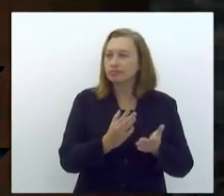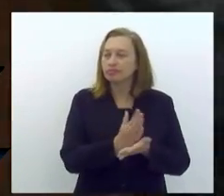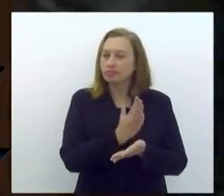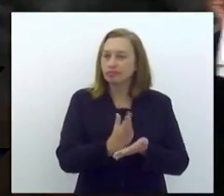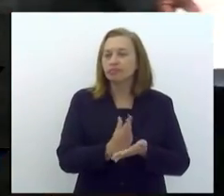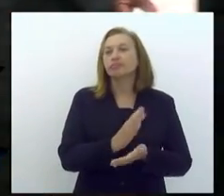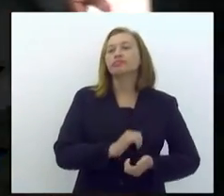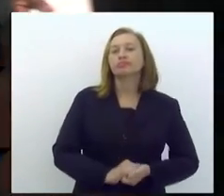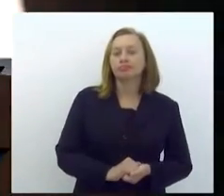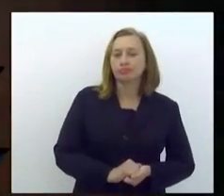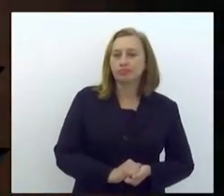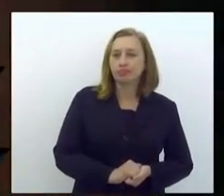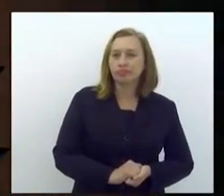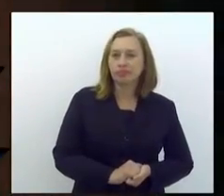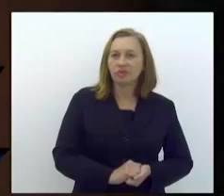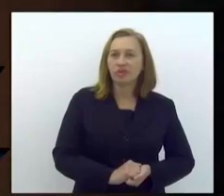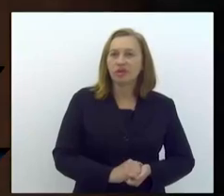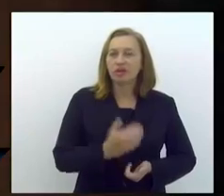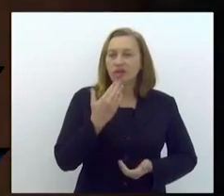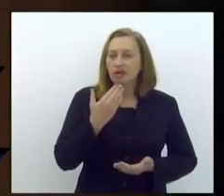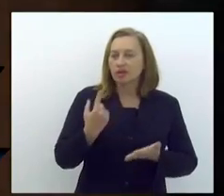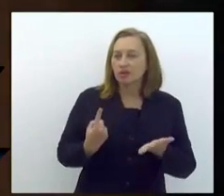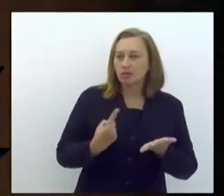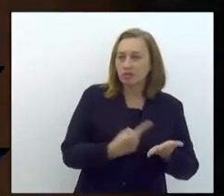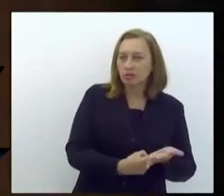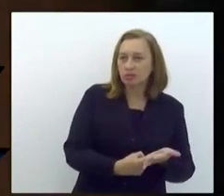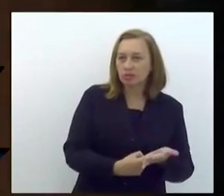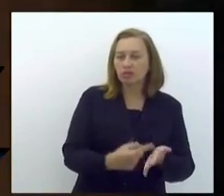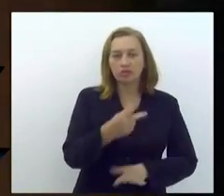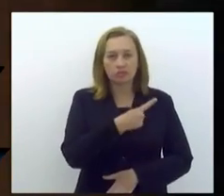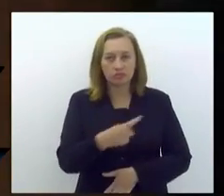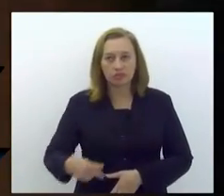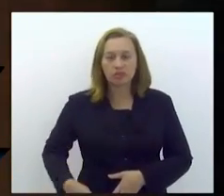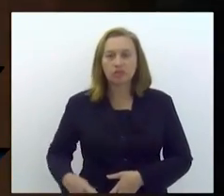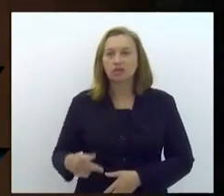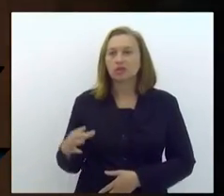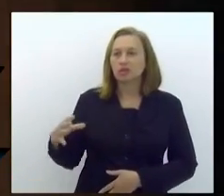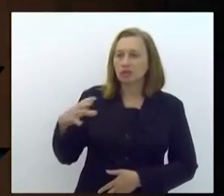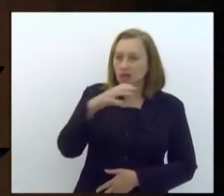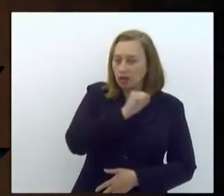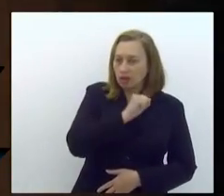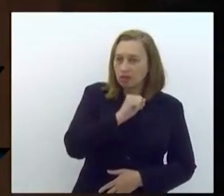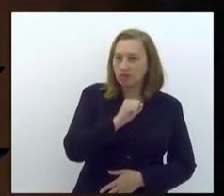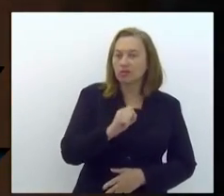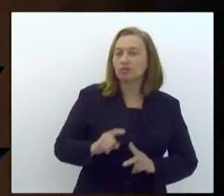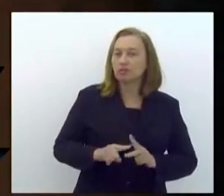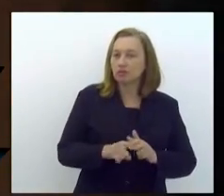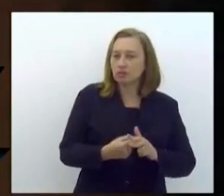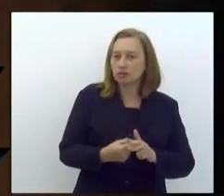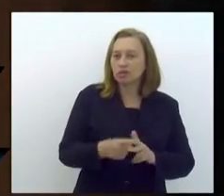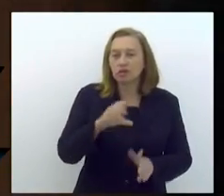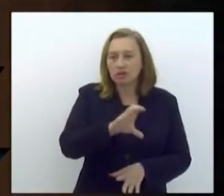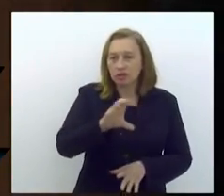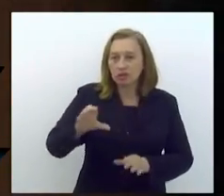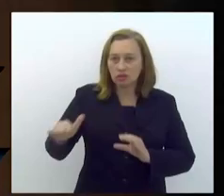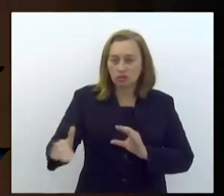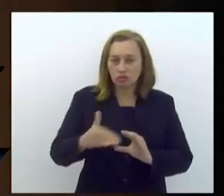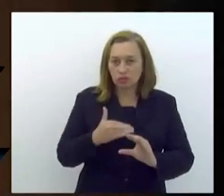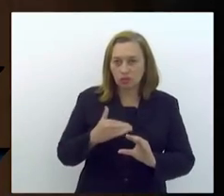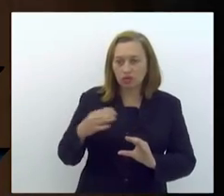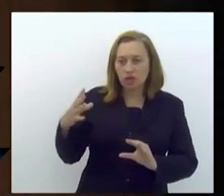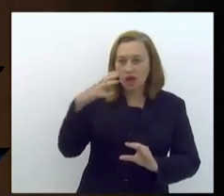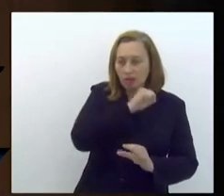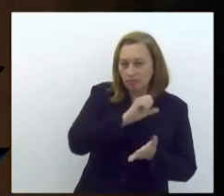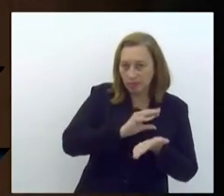depois retornar pedindo aqui o compromisso de vossa excelência da presidência para que tão logo seja ajustado no âmbito da ccj ele retorna imediatamente